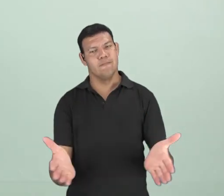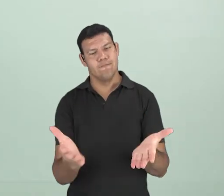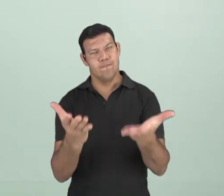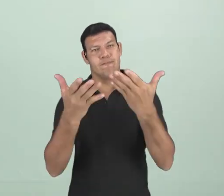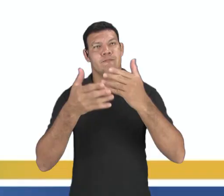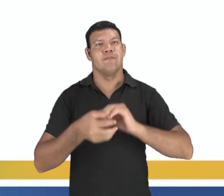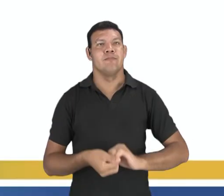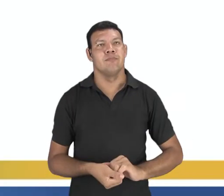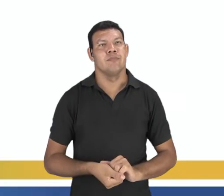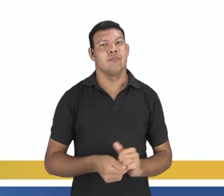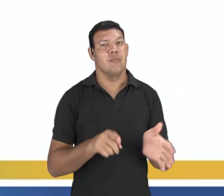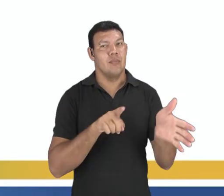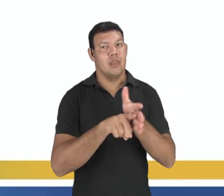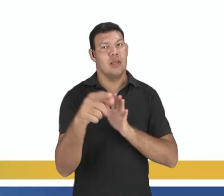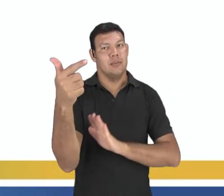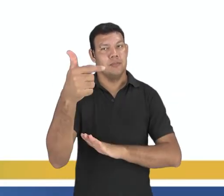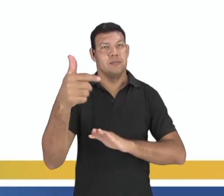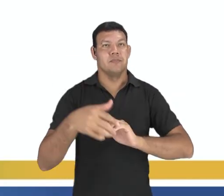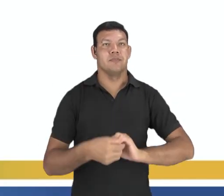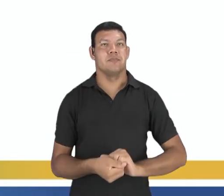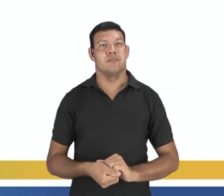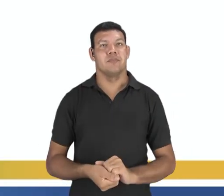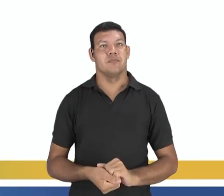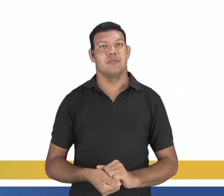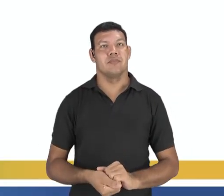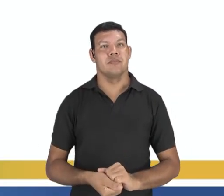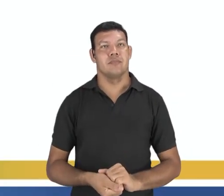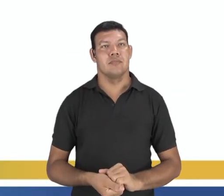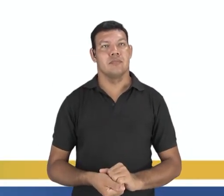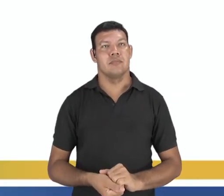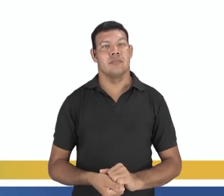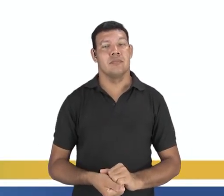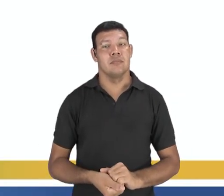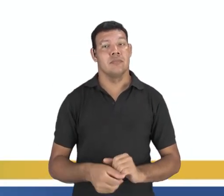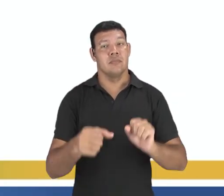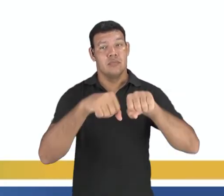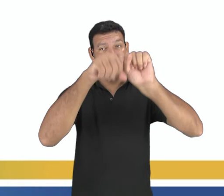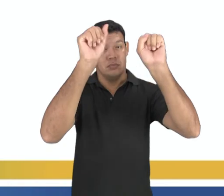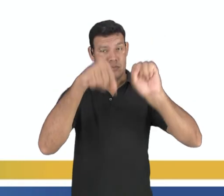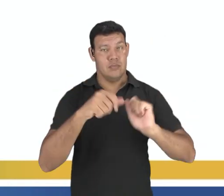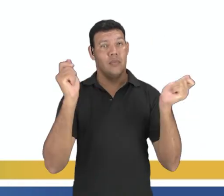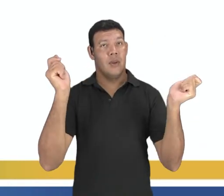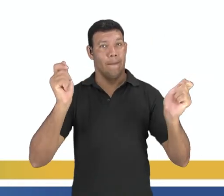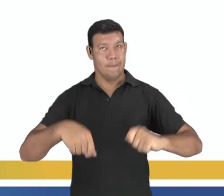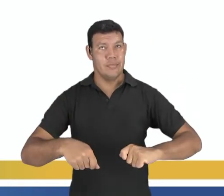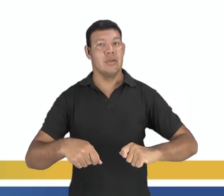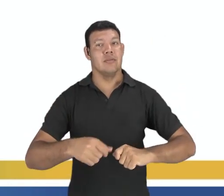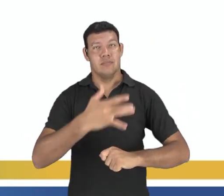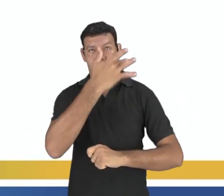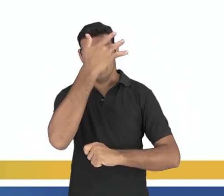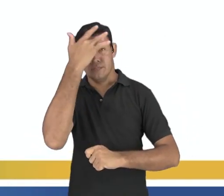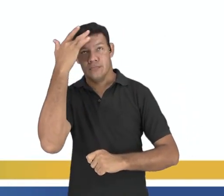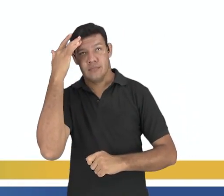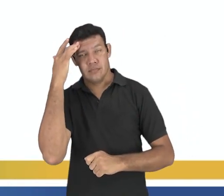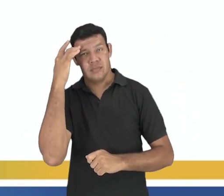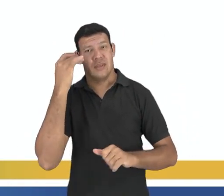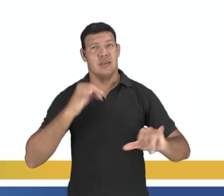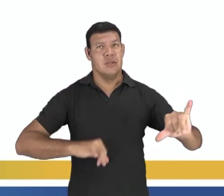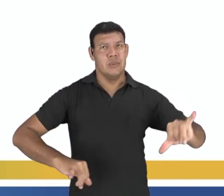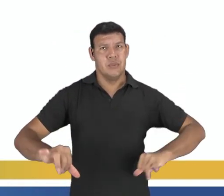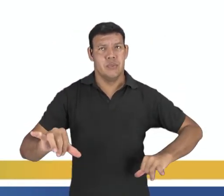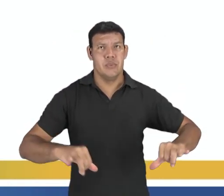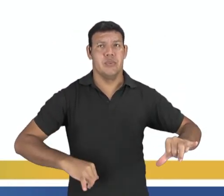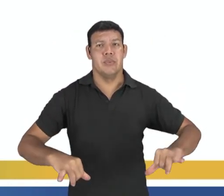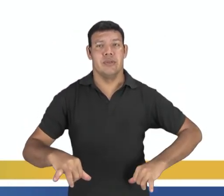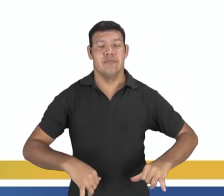lá para a segunda questão, observem aí. Tem um textinho. Esse sistema permitia que as pessoas não sofressem com